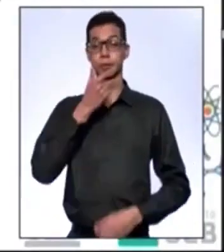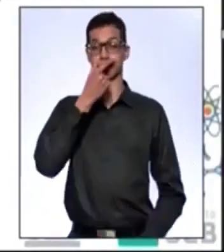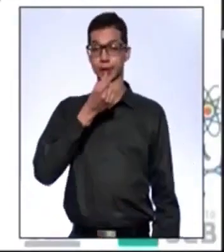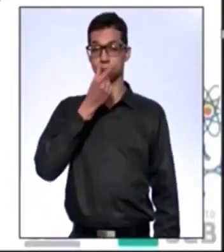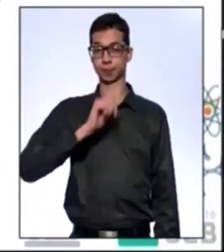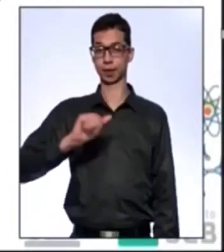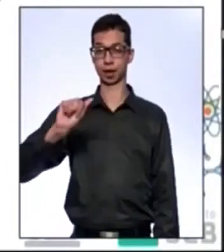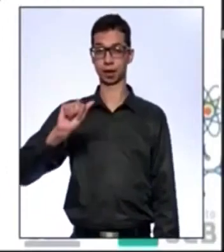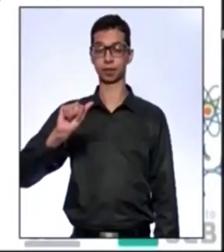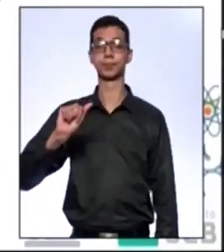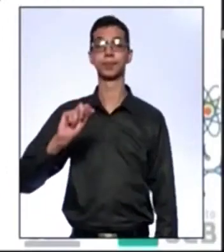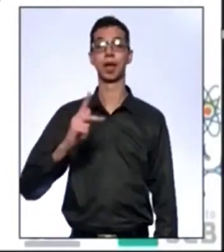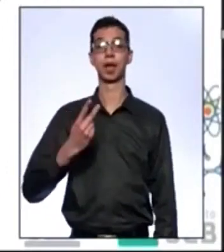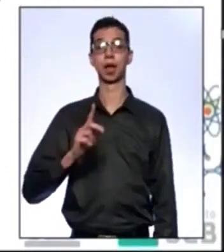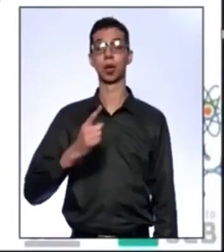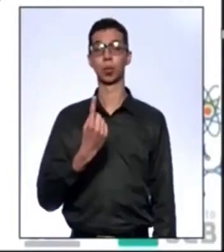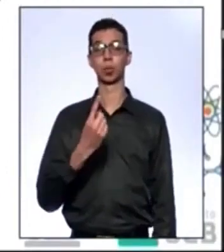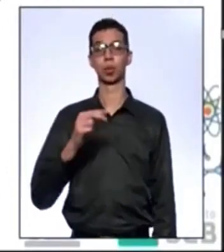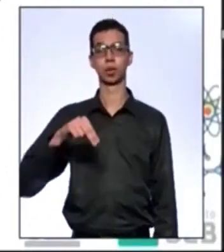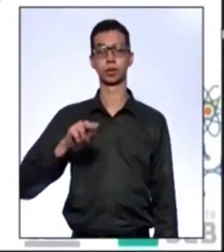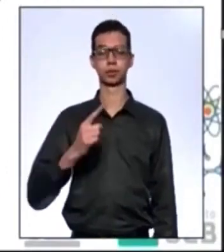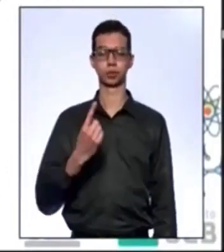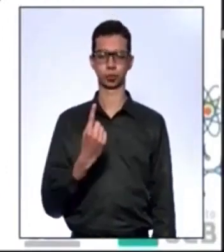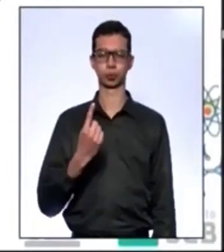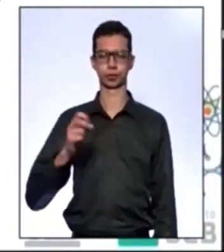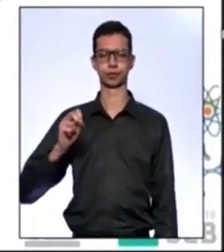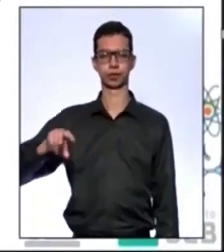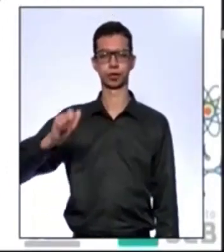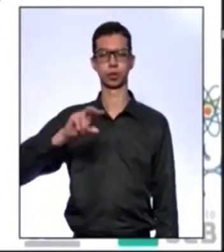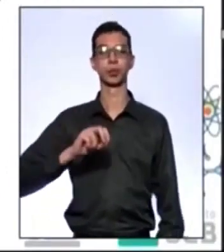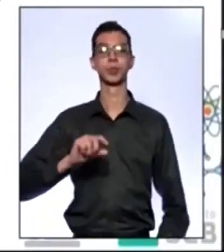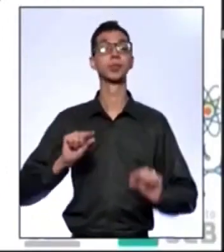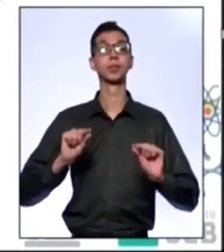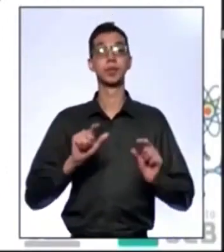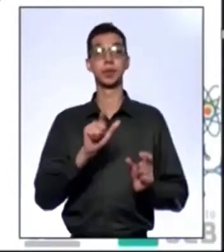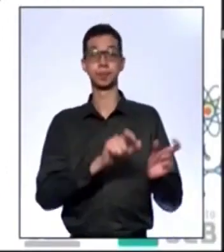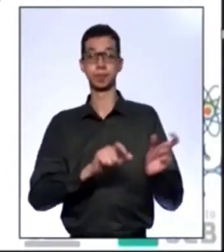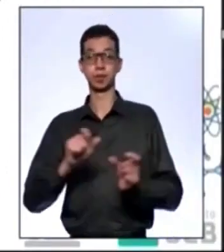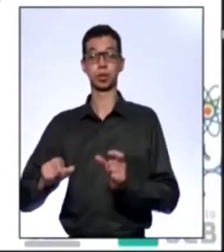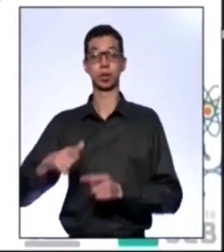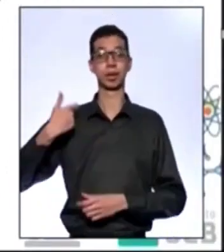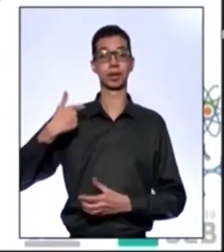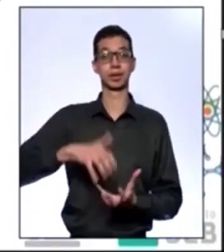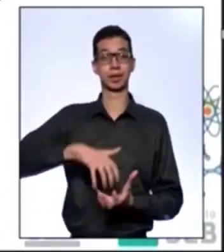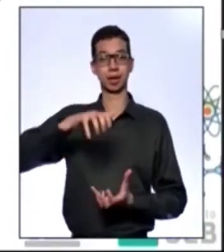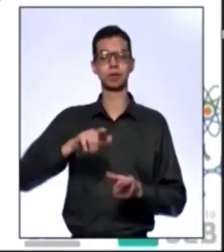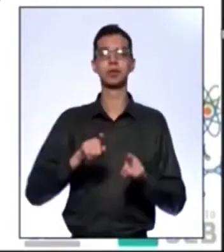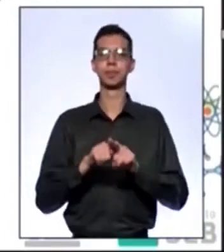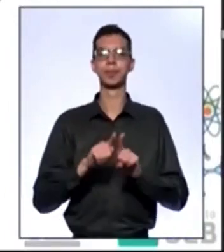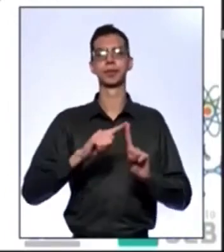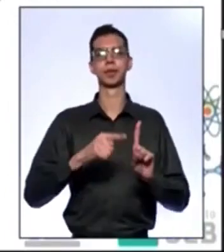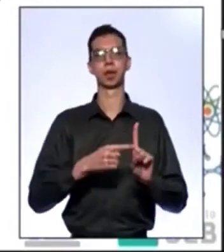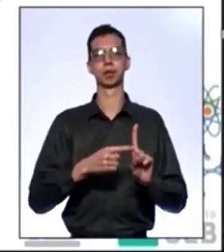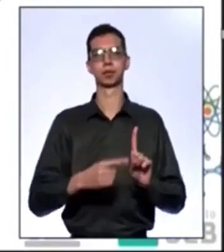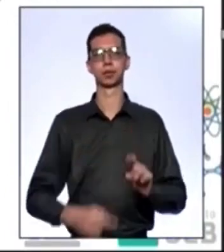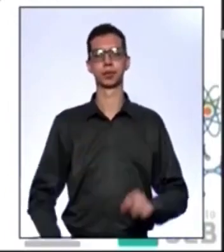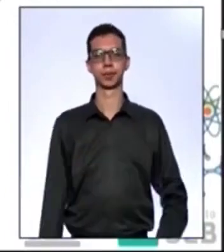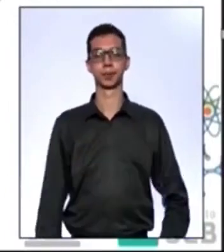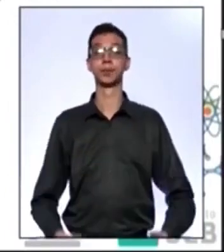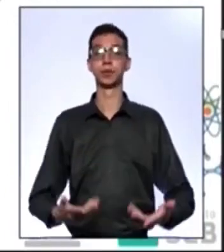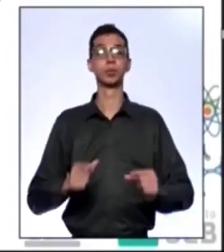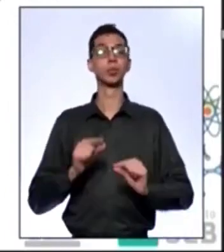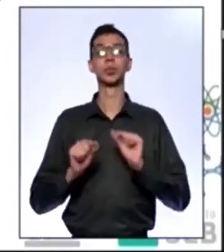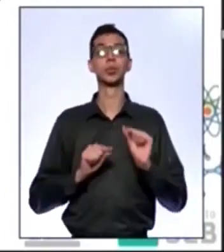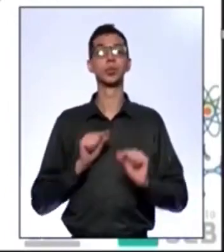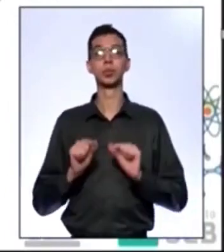causada pelo vírus H1N1, foram apresentados por pessoas mais idosas e por gestantes. O motivo aparente